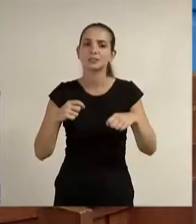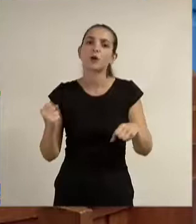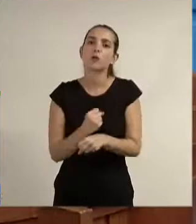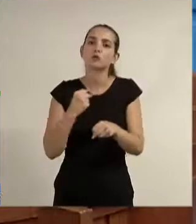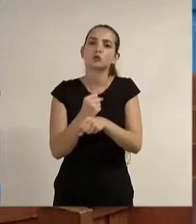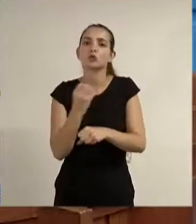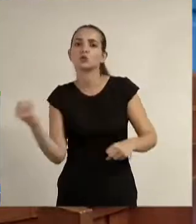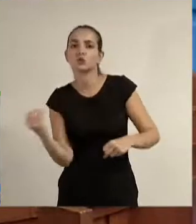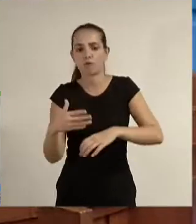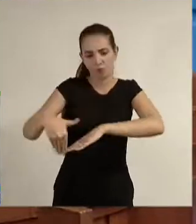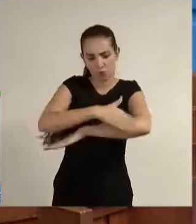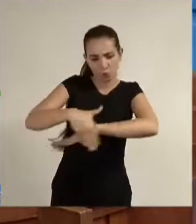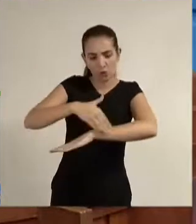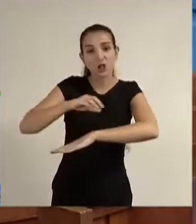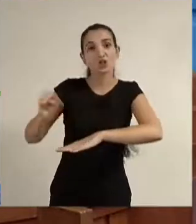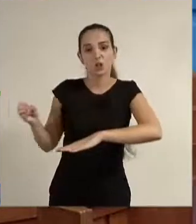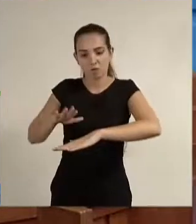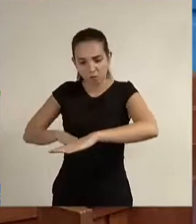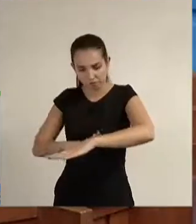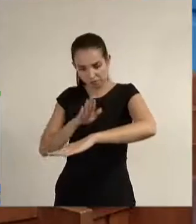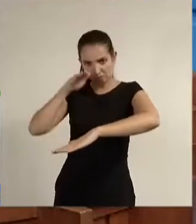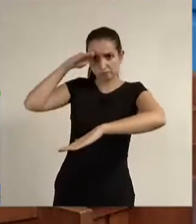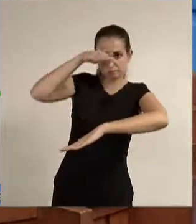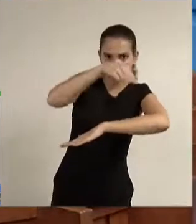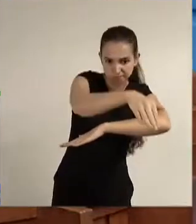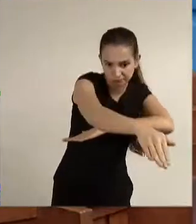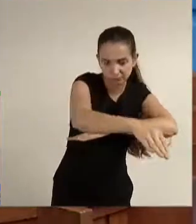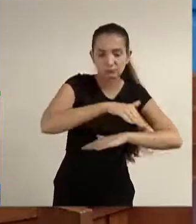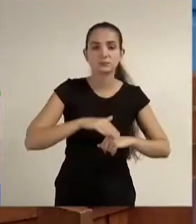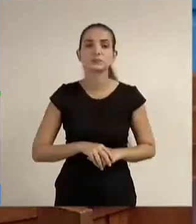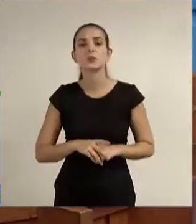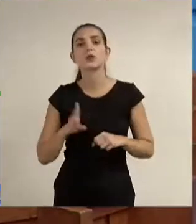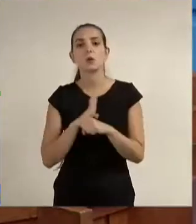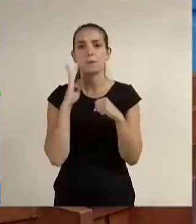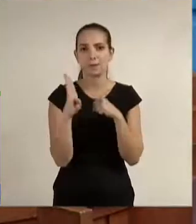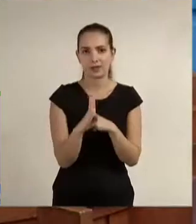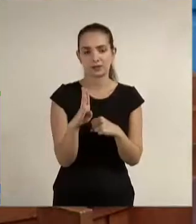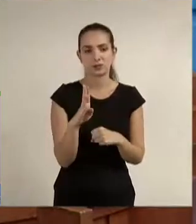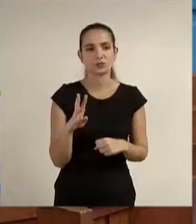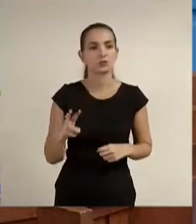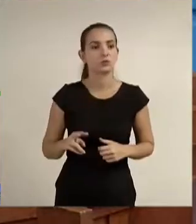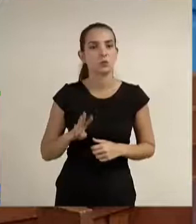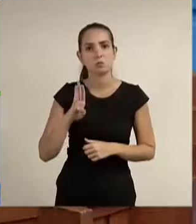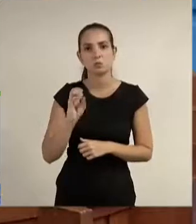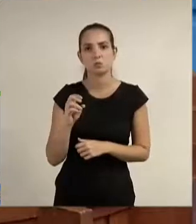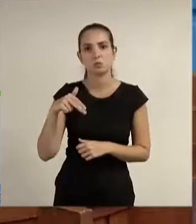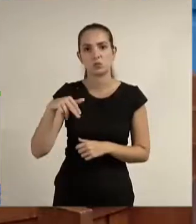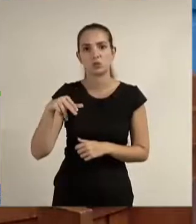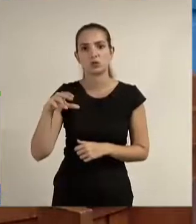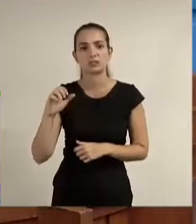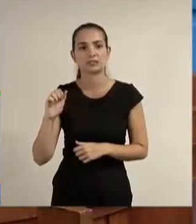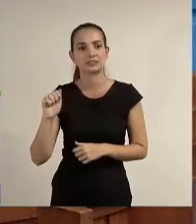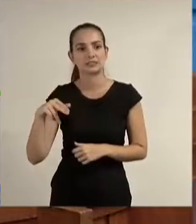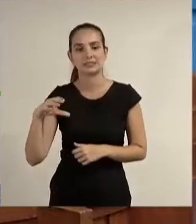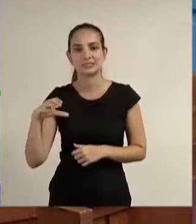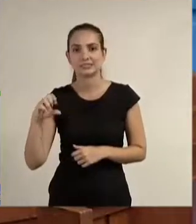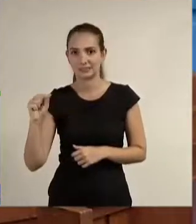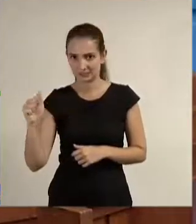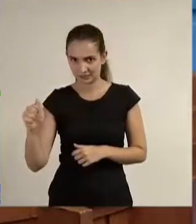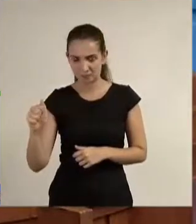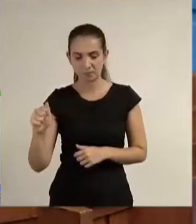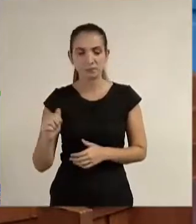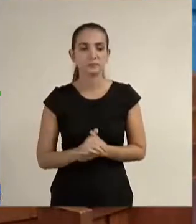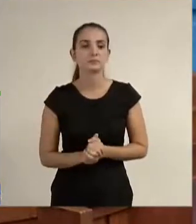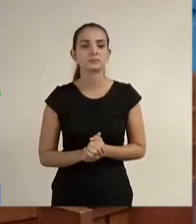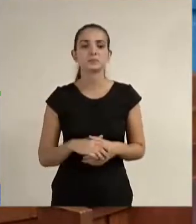bairro Bonanza, as pessoas não têm por onde entrar ali, é um bairro que margeia a rodovia BR-463, assim como as